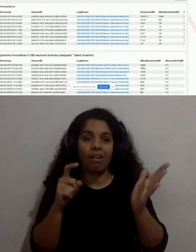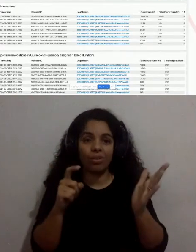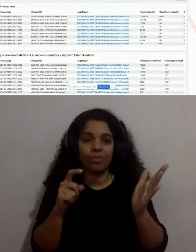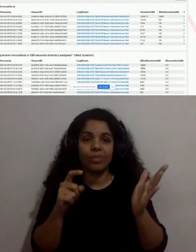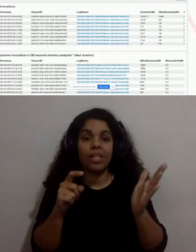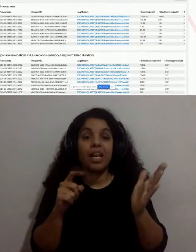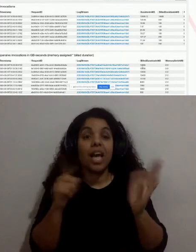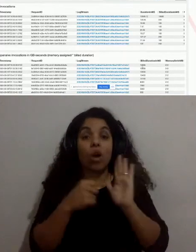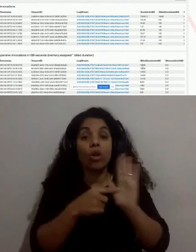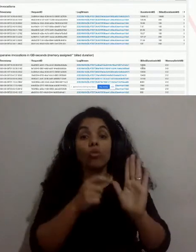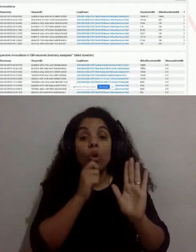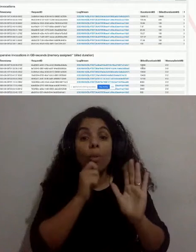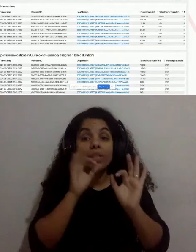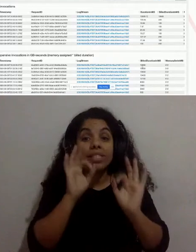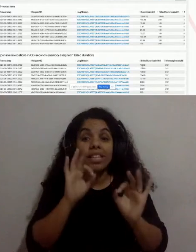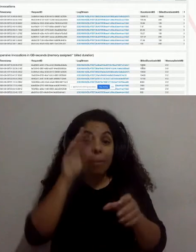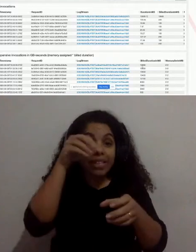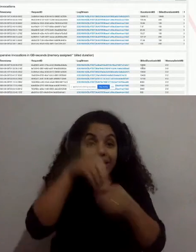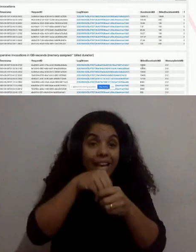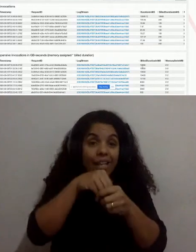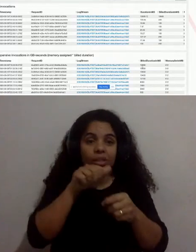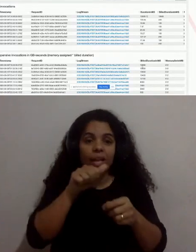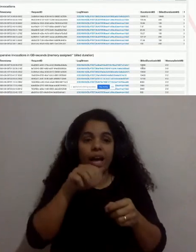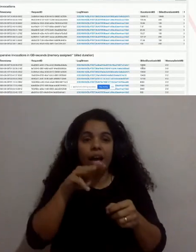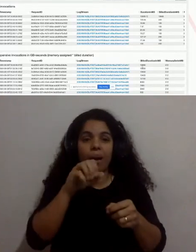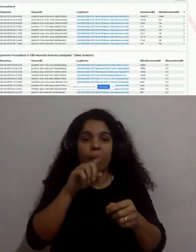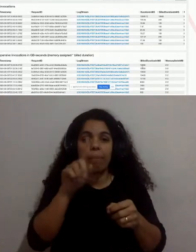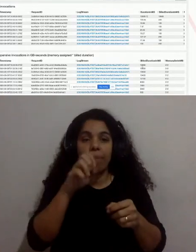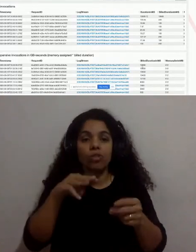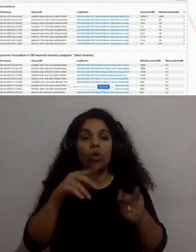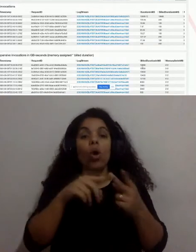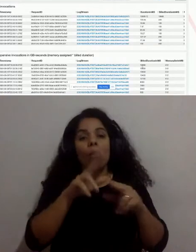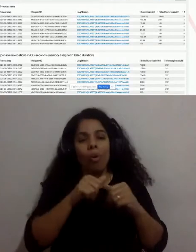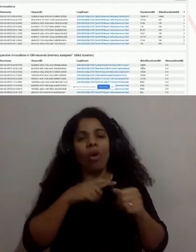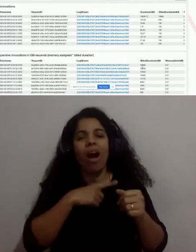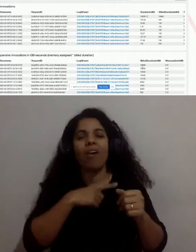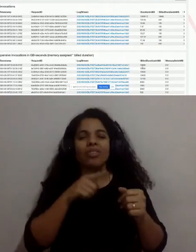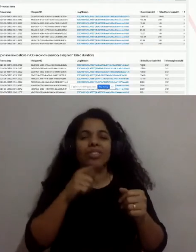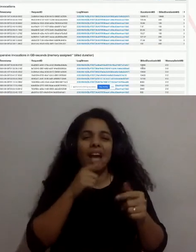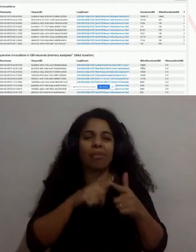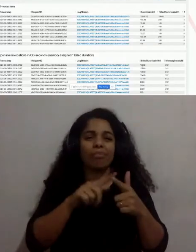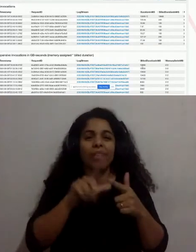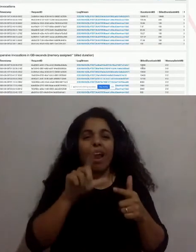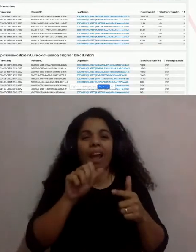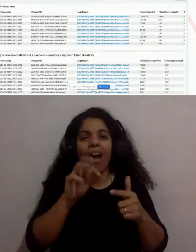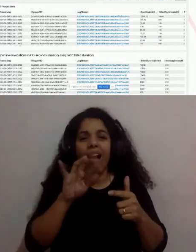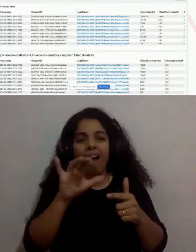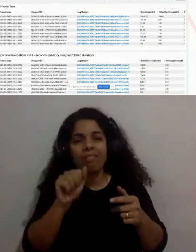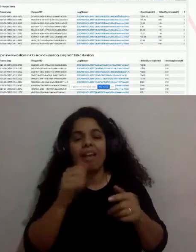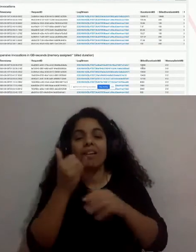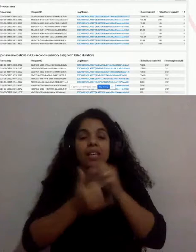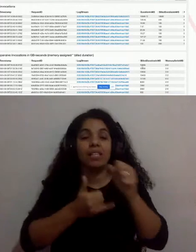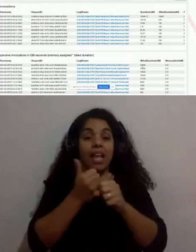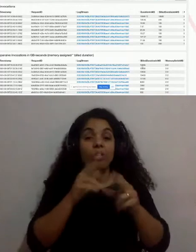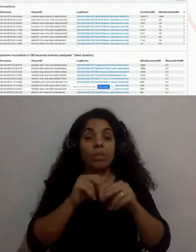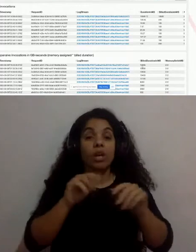estou mostrando exatamente lá dentro da Amazon, porque eu fiquei com medo de ter latência, de dar ruim na internet, então por isso que eu fiz vários